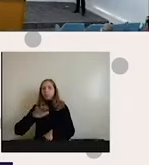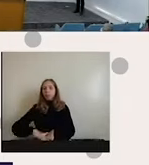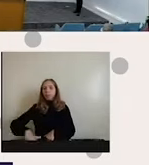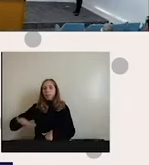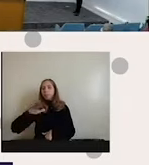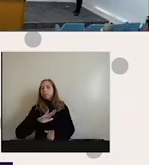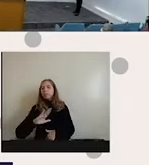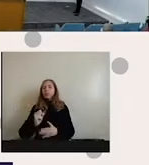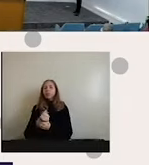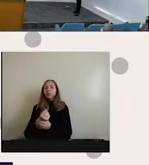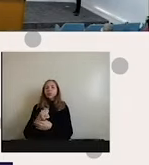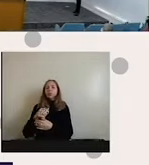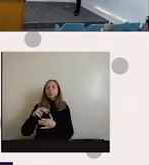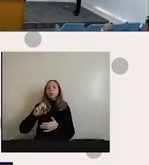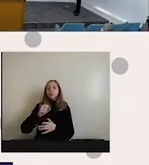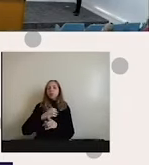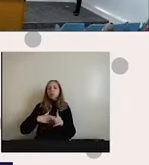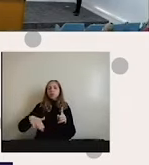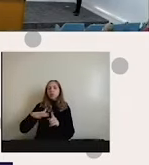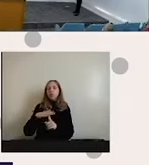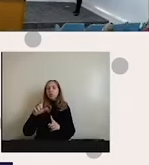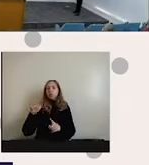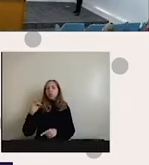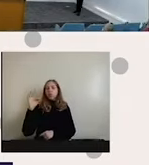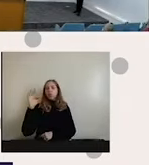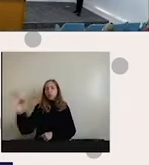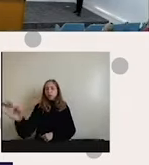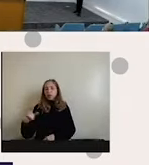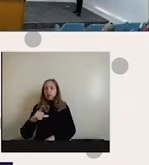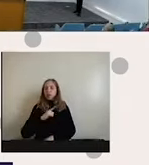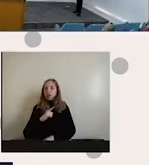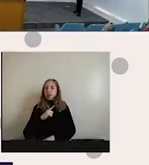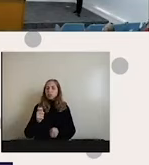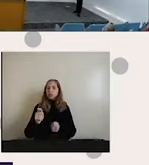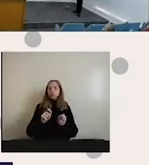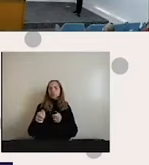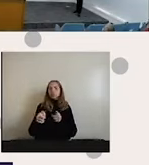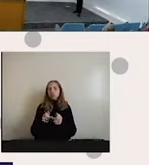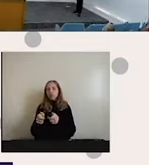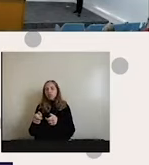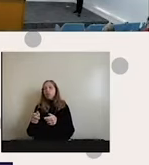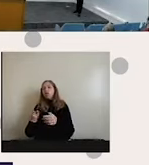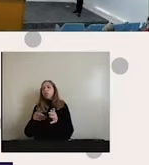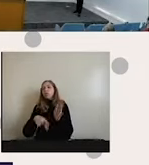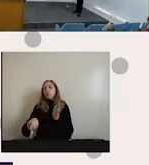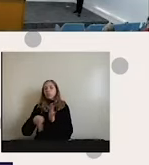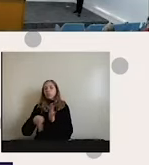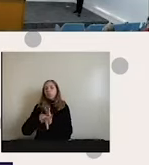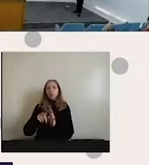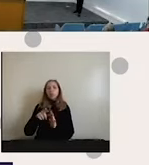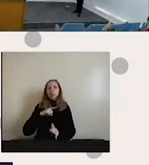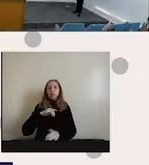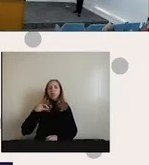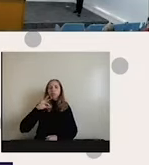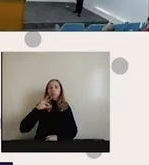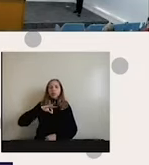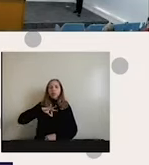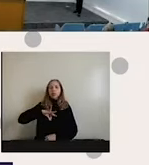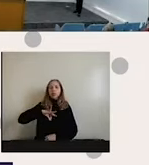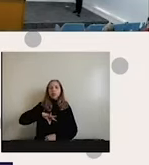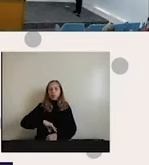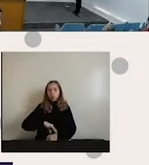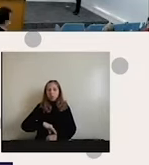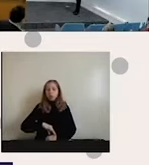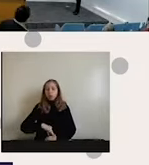autarquia federal que faz, então, o gerenciamento dos benefícios previdenciários. E, nesse